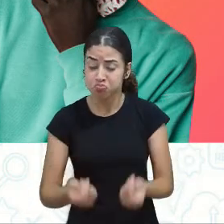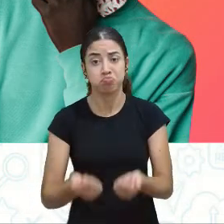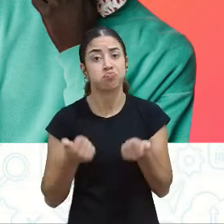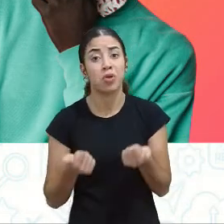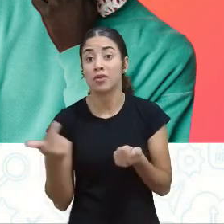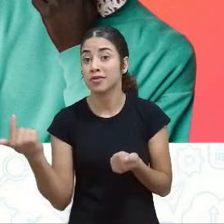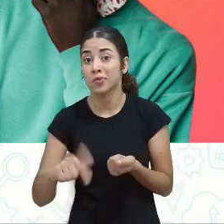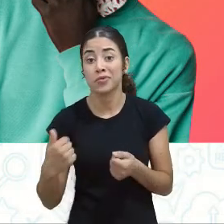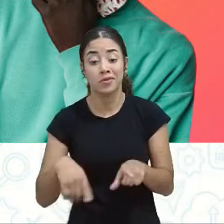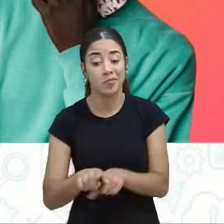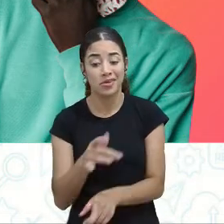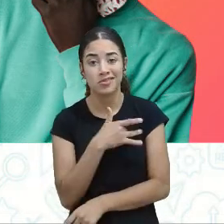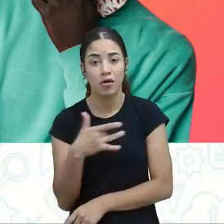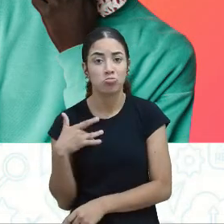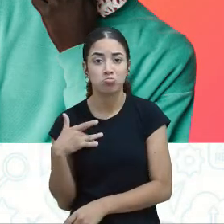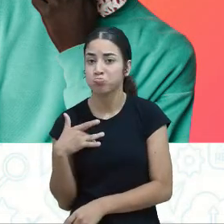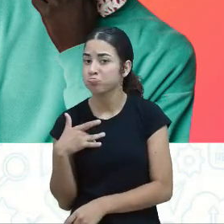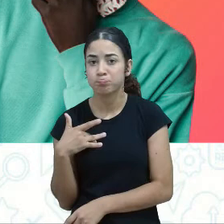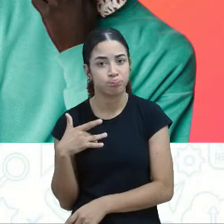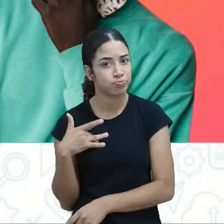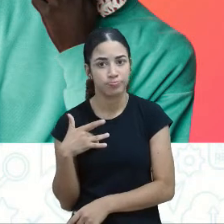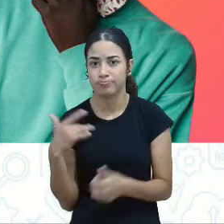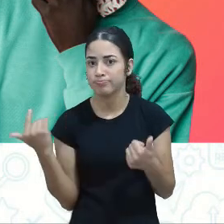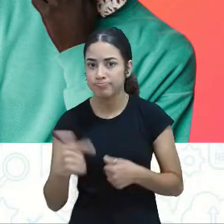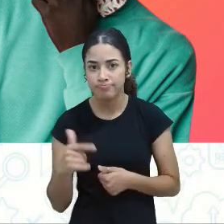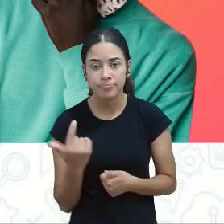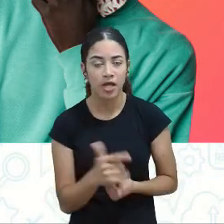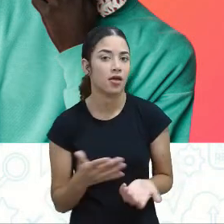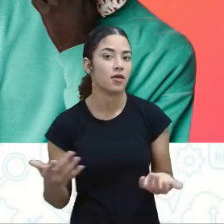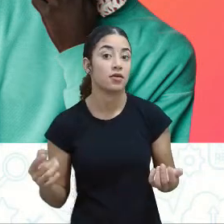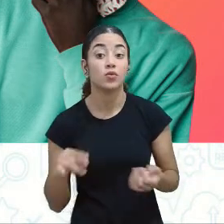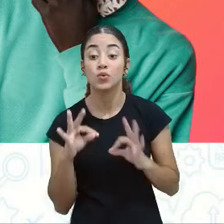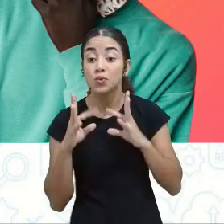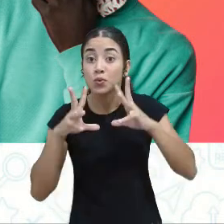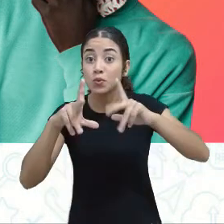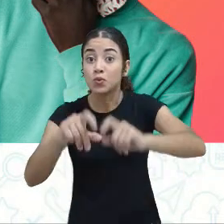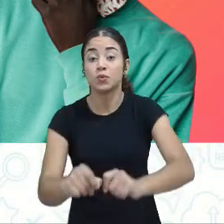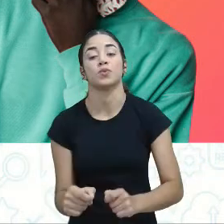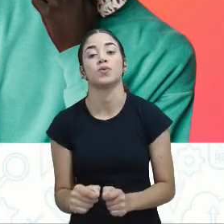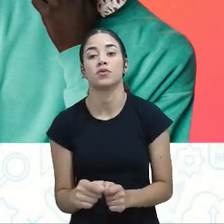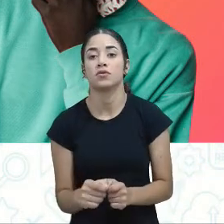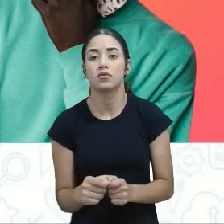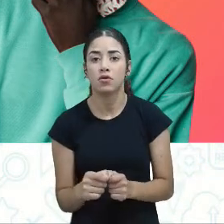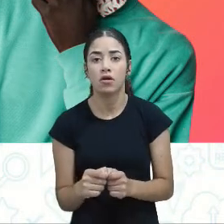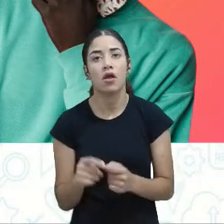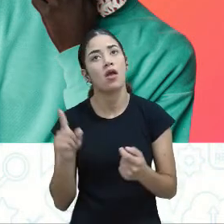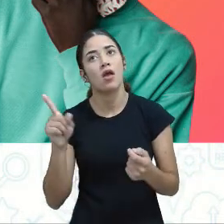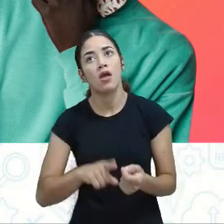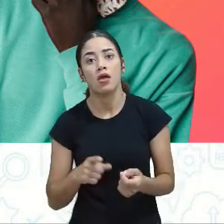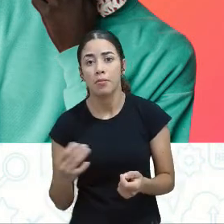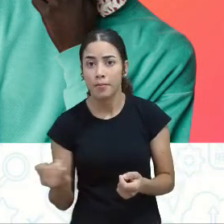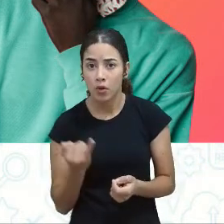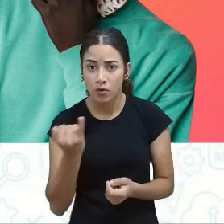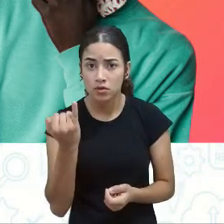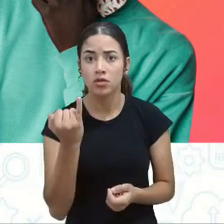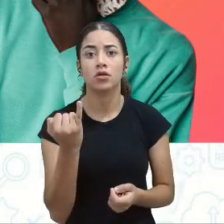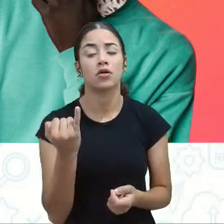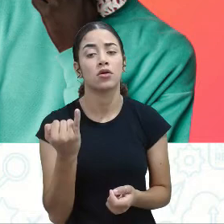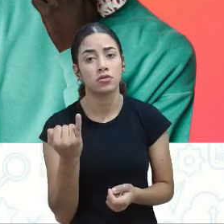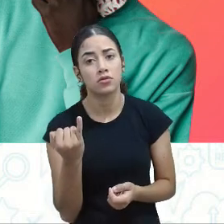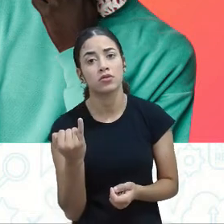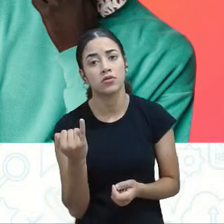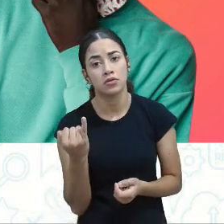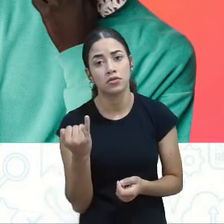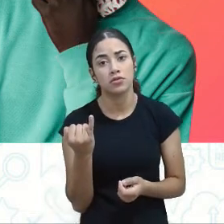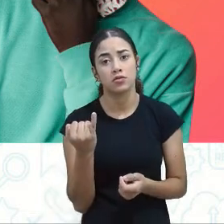a saúde de qualidade. Então, todos esses fatores aí são determinantes, né? E são aí o que